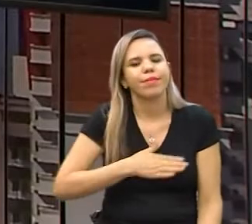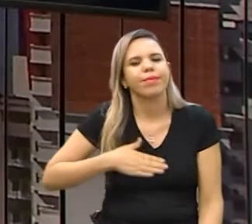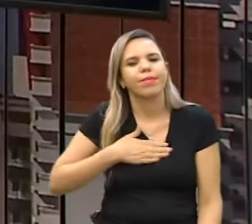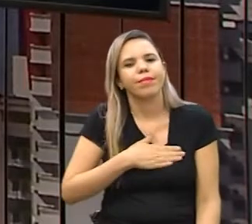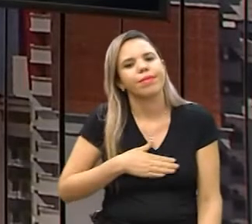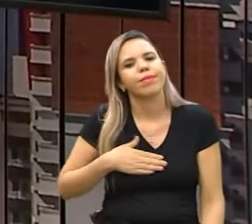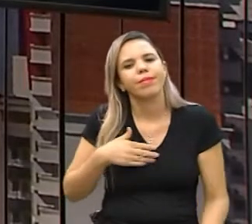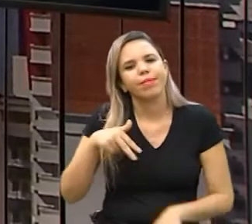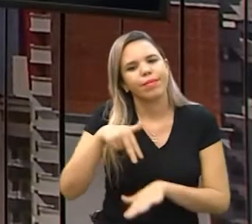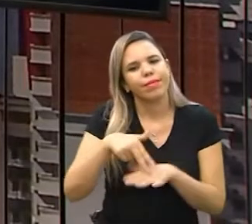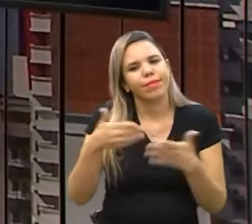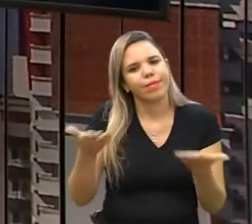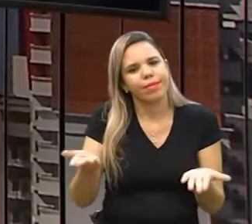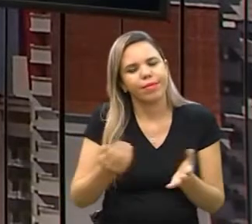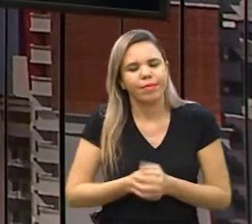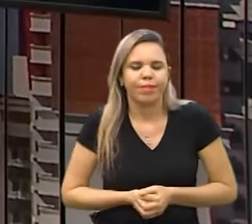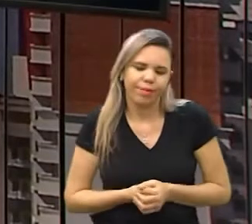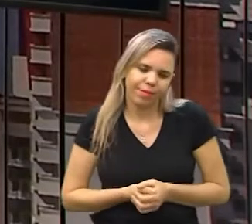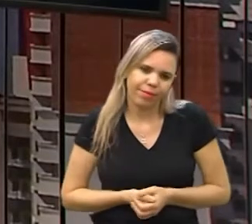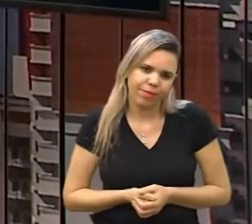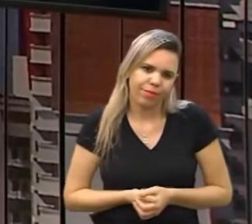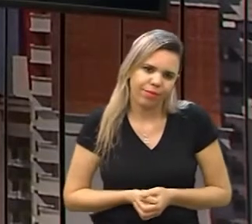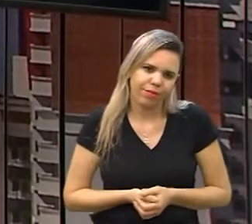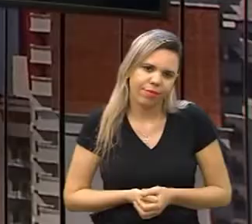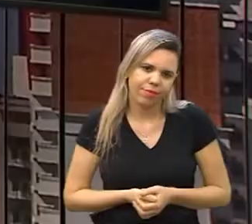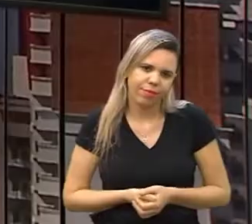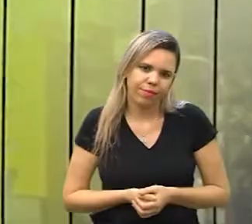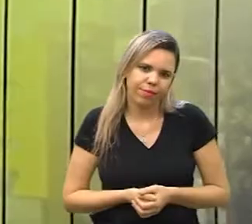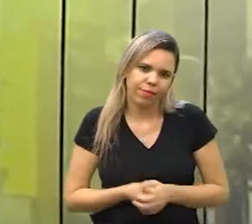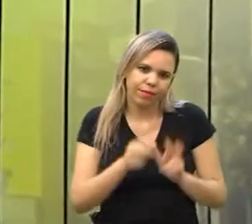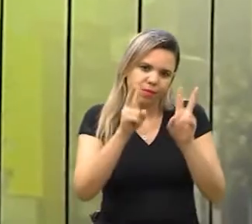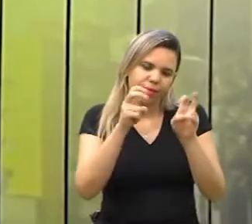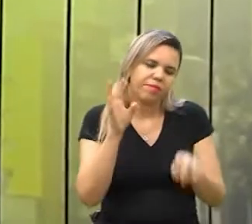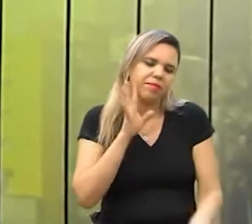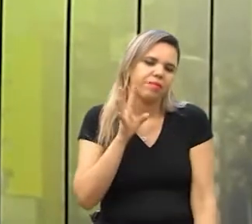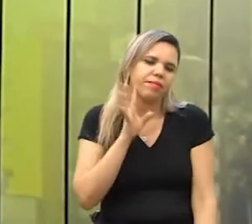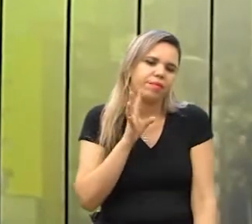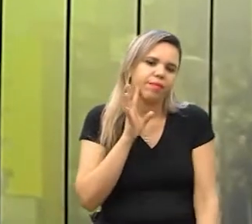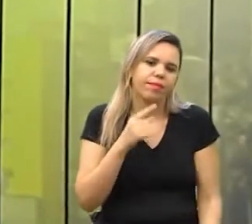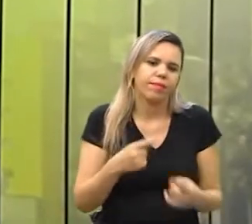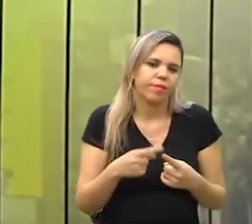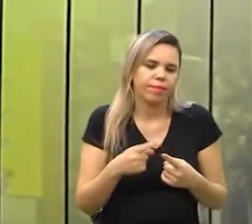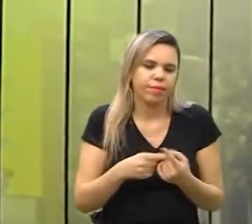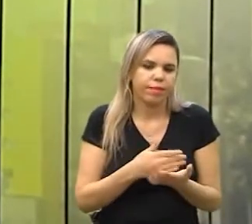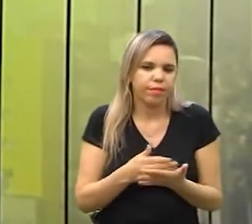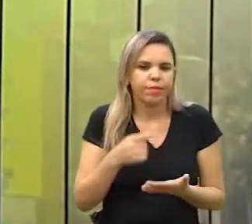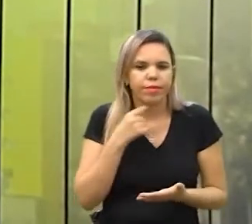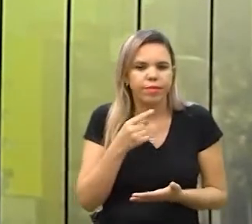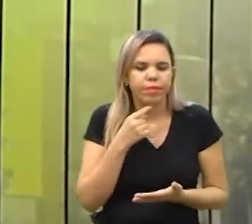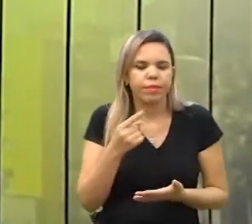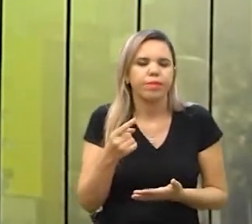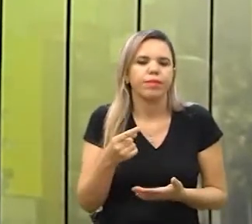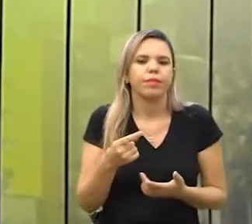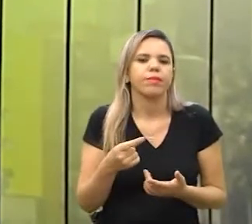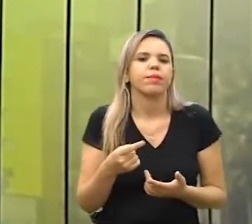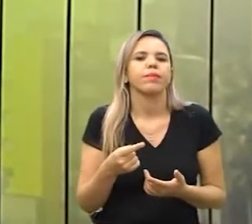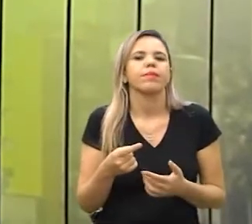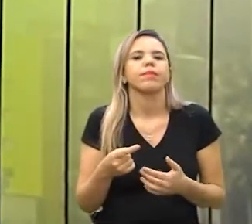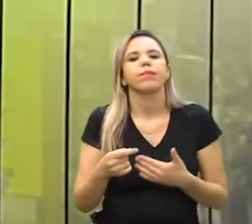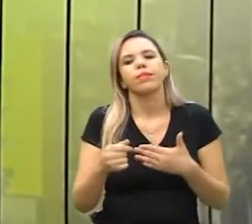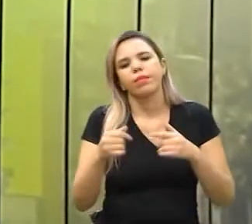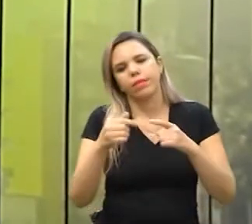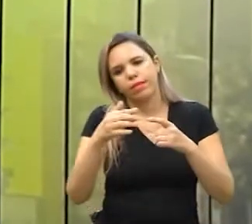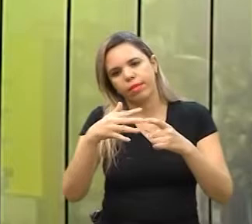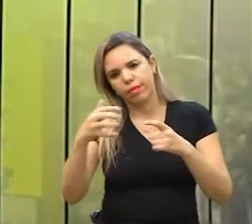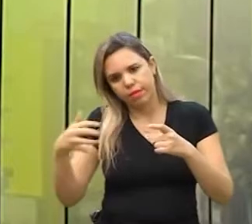Obrigada, é um prazer imenso estar aqui com vocês hoje. Esse tema é muito legal porque a gente já começa tirando os mitos